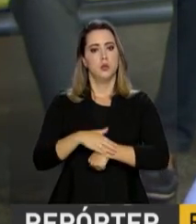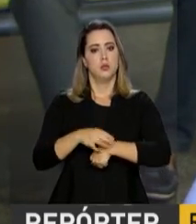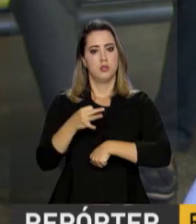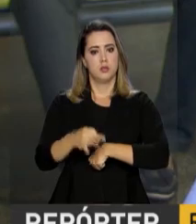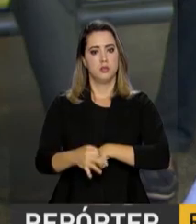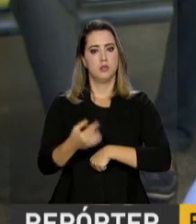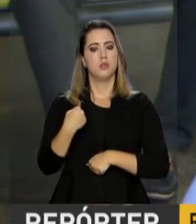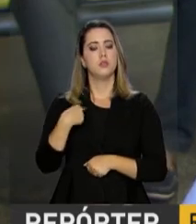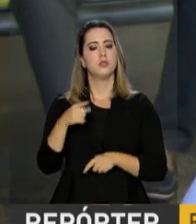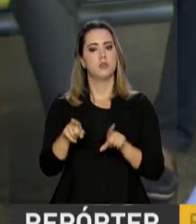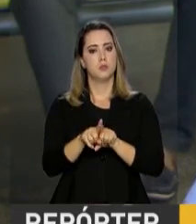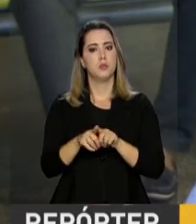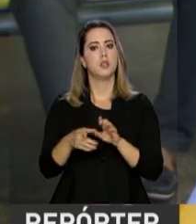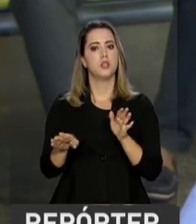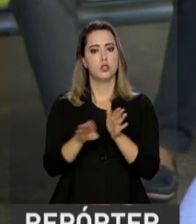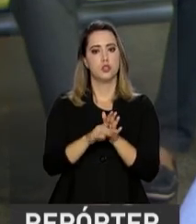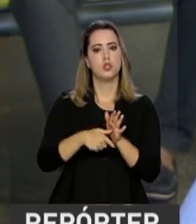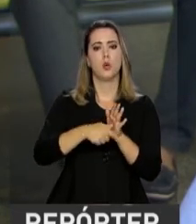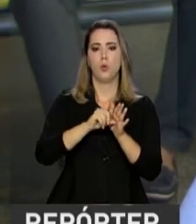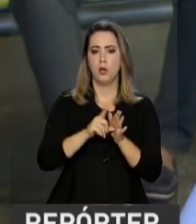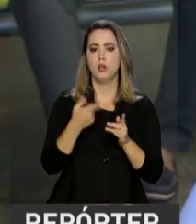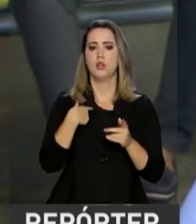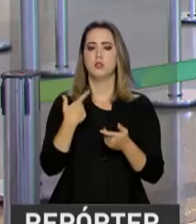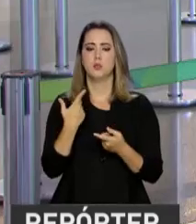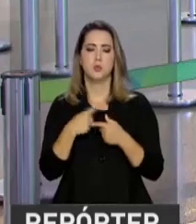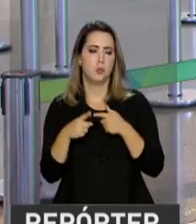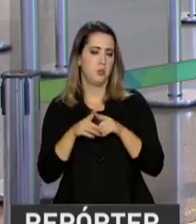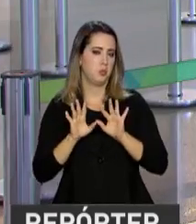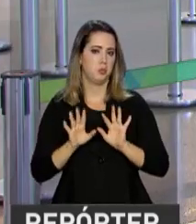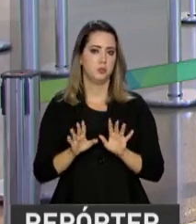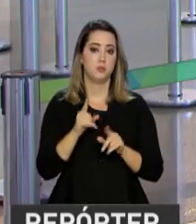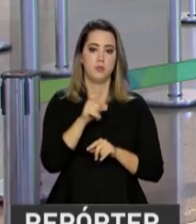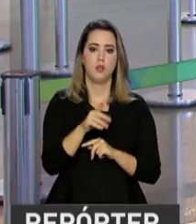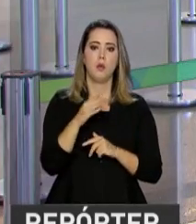Eu procuro muito também chegar cedo, também para não correr nenhum tipo de problema, né? Eu